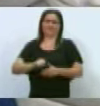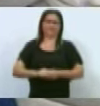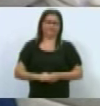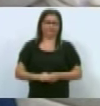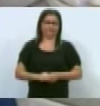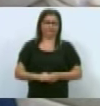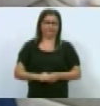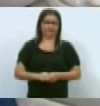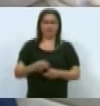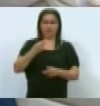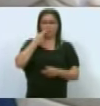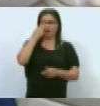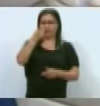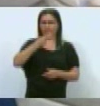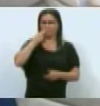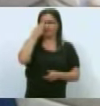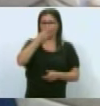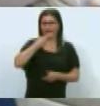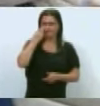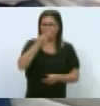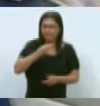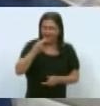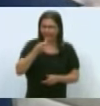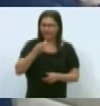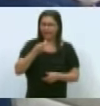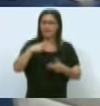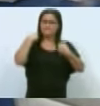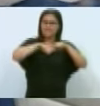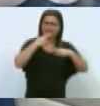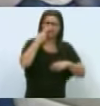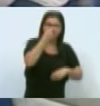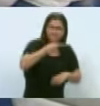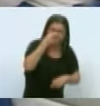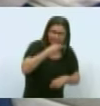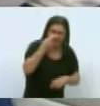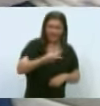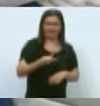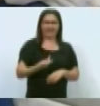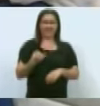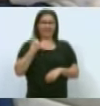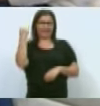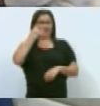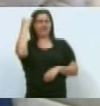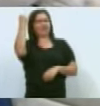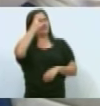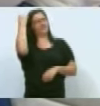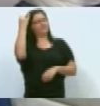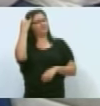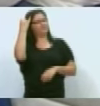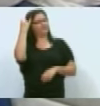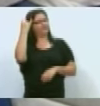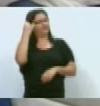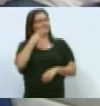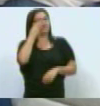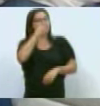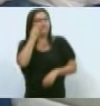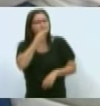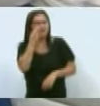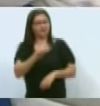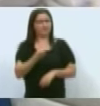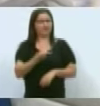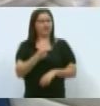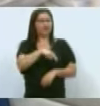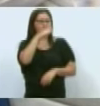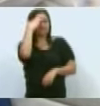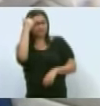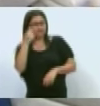E ela fala, e ela falou, eu não vou falar. Eu falei, você vai falar sim. Vai falar porque nós estamos até. Não é para parar de falar mesmo. Você sabe falar,